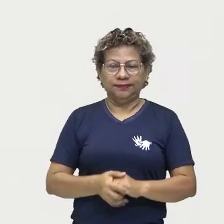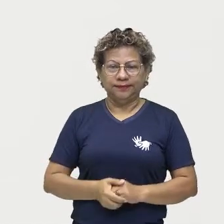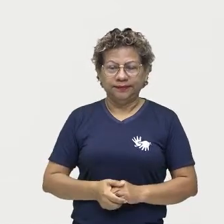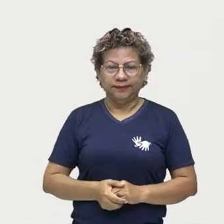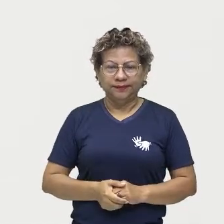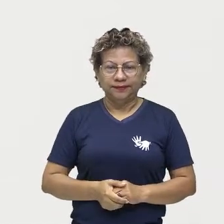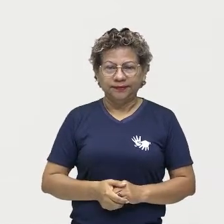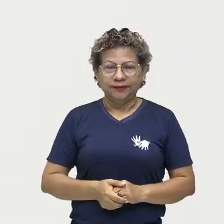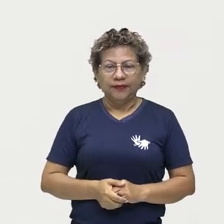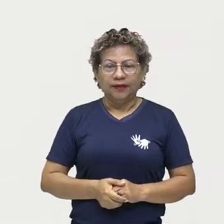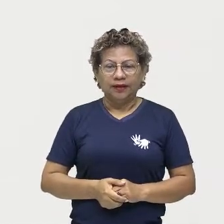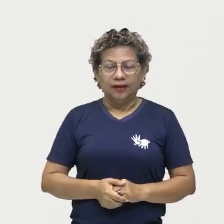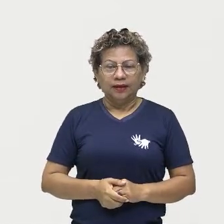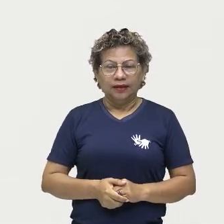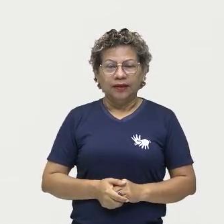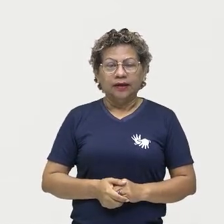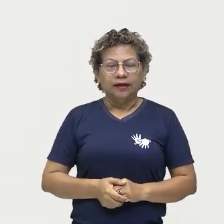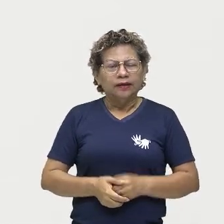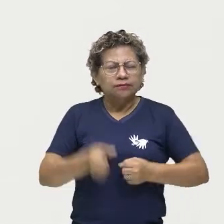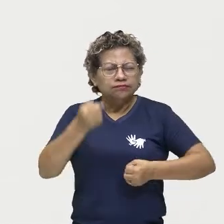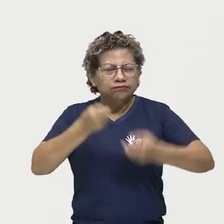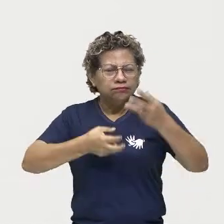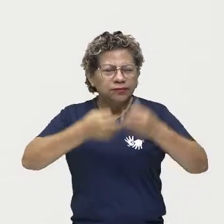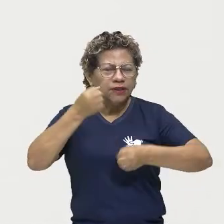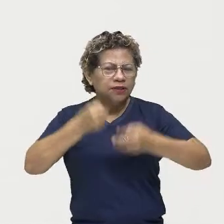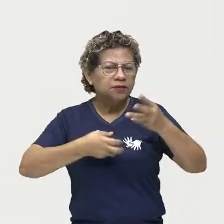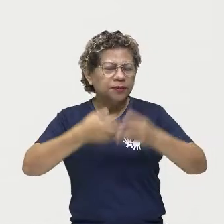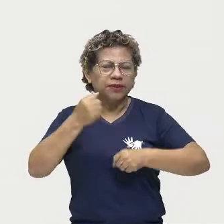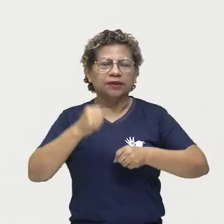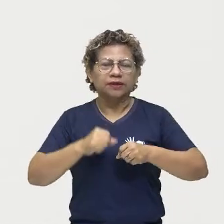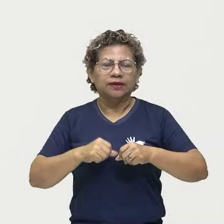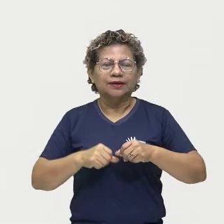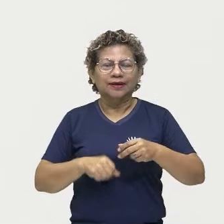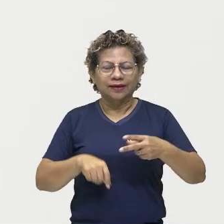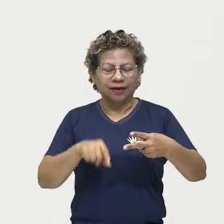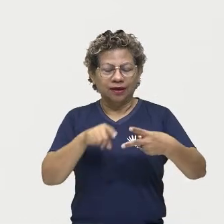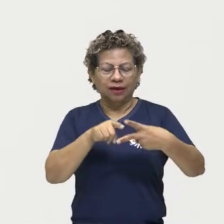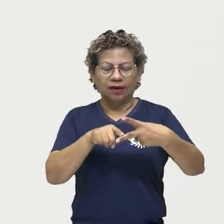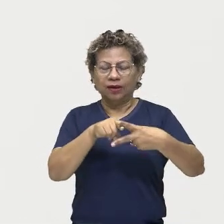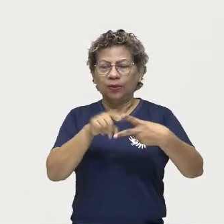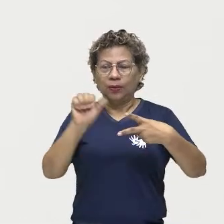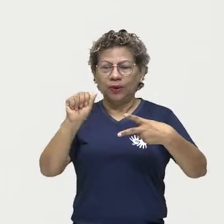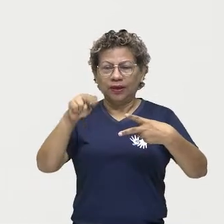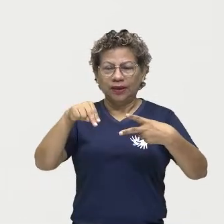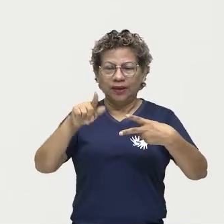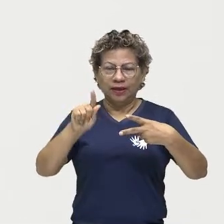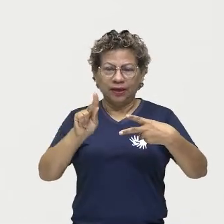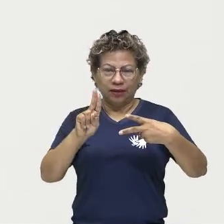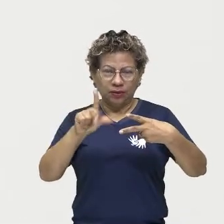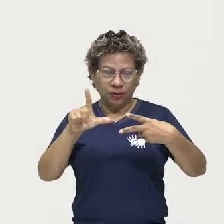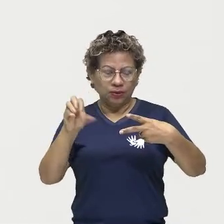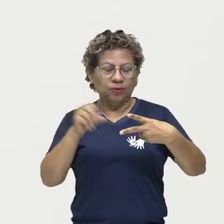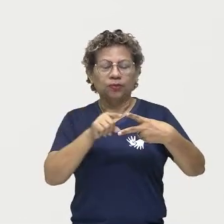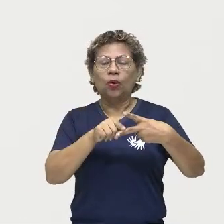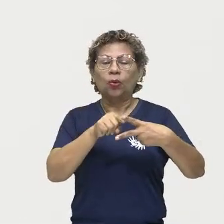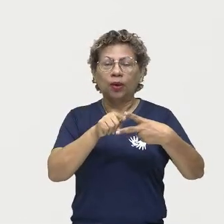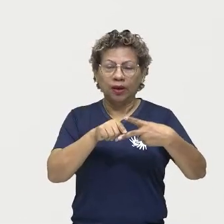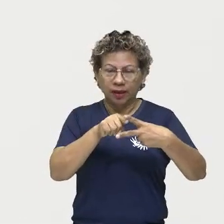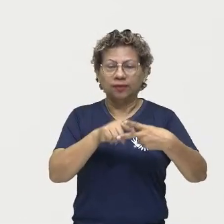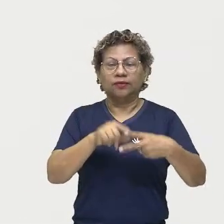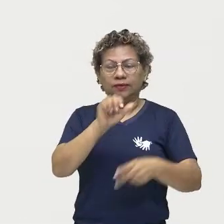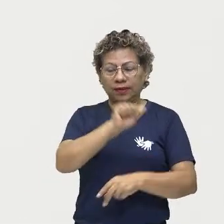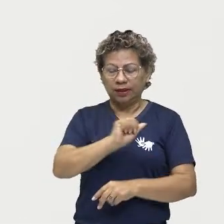E ela vai interceptar o lado AB oposto ao ângulo do vértice C. Ela vai chegar aqui, né? E vai interceptar